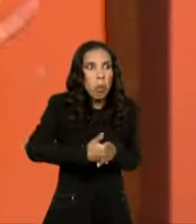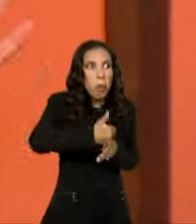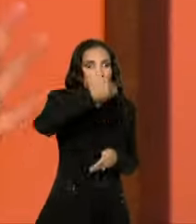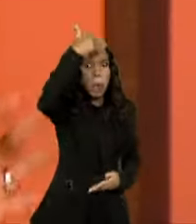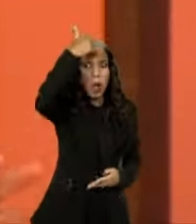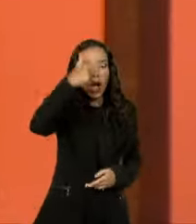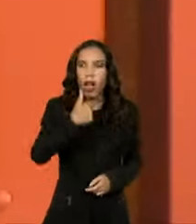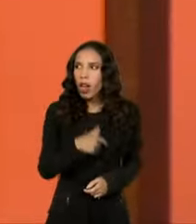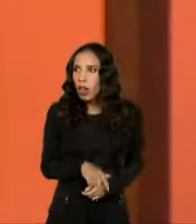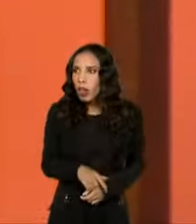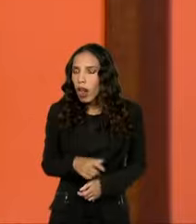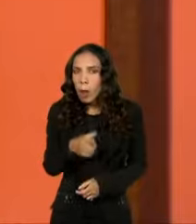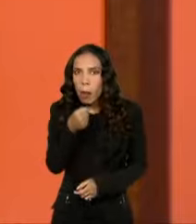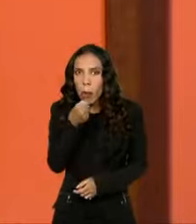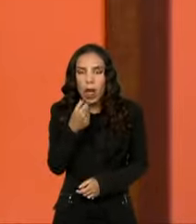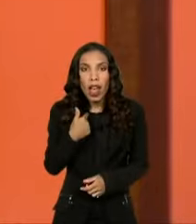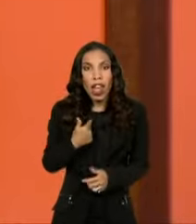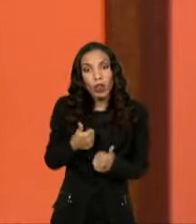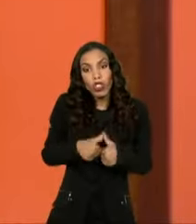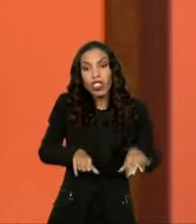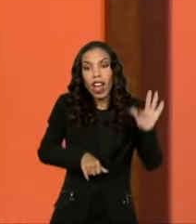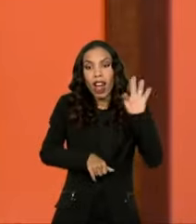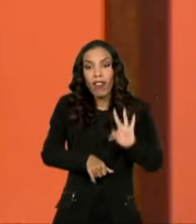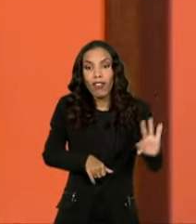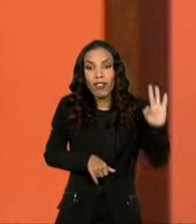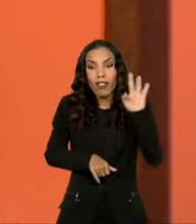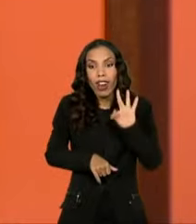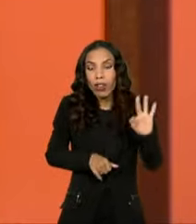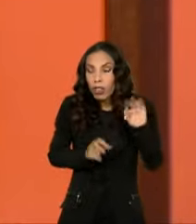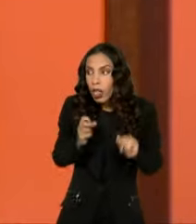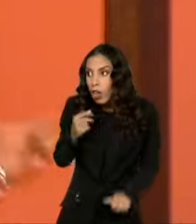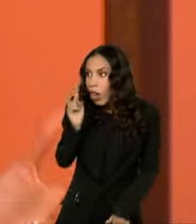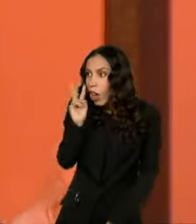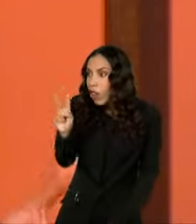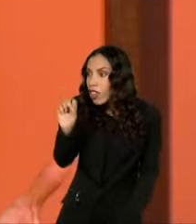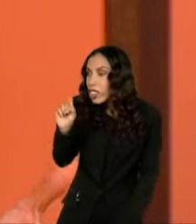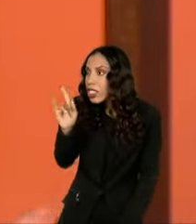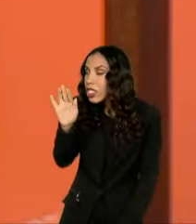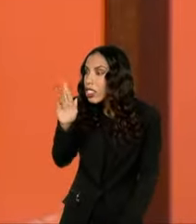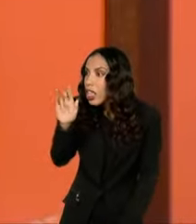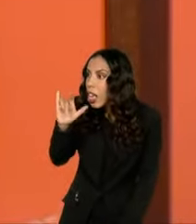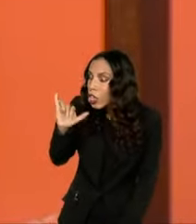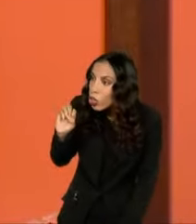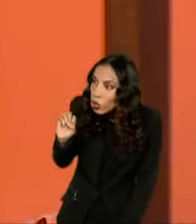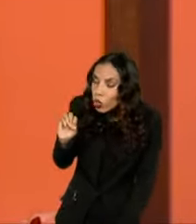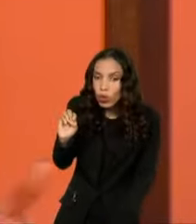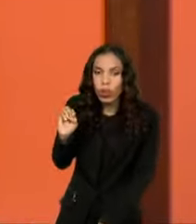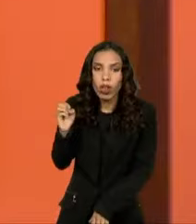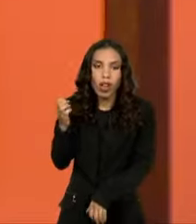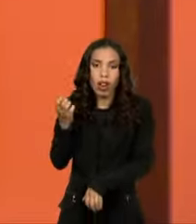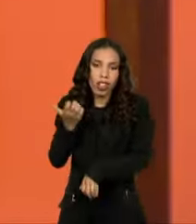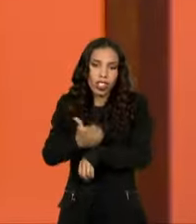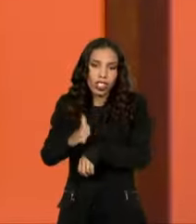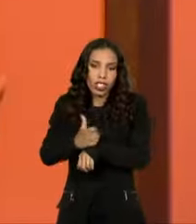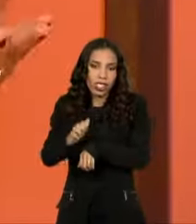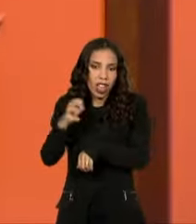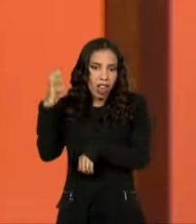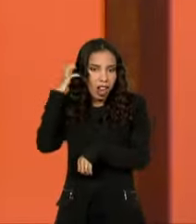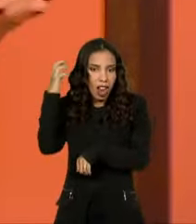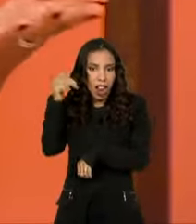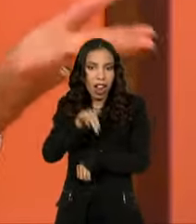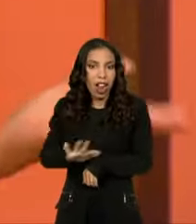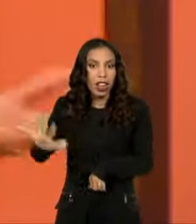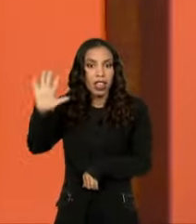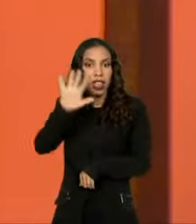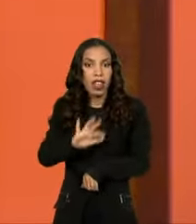muito novo para mim ainda na faculdade. E aí eu vi lá o Sérgio e eu acabei não fazendo um estágio na Rádio Nacional. Mas agora eu vi